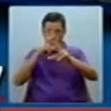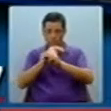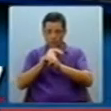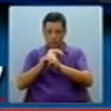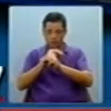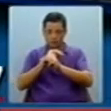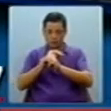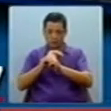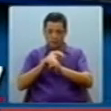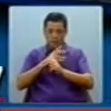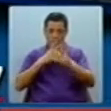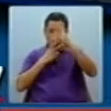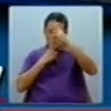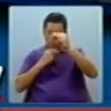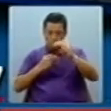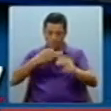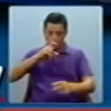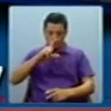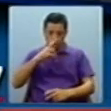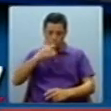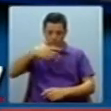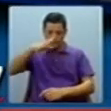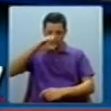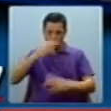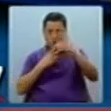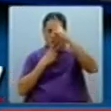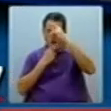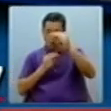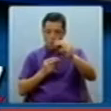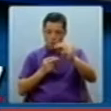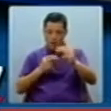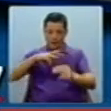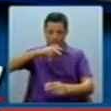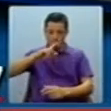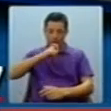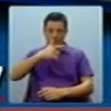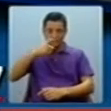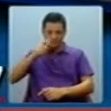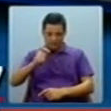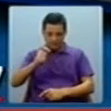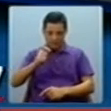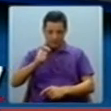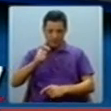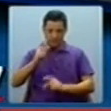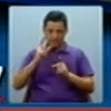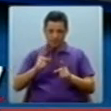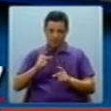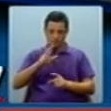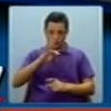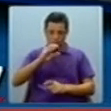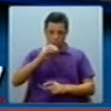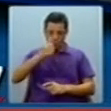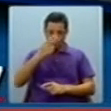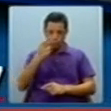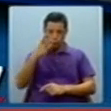a maior lua de Plutão. Vamos começar com uma lua, sim, mas de Marte, Phobos. Ora, a primeira acusação. Phobos,